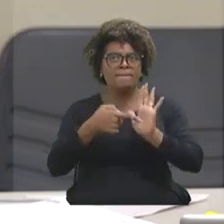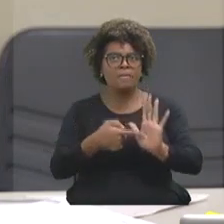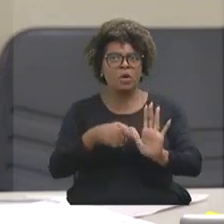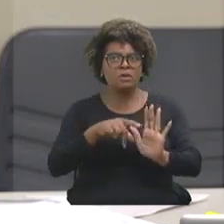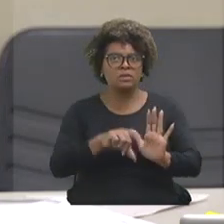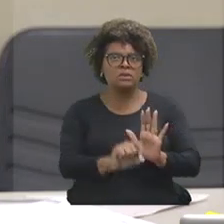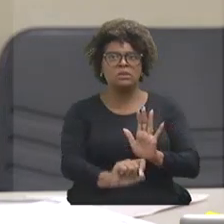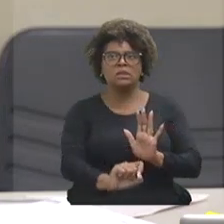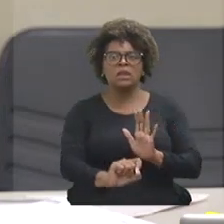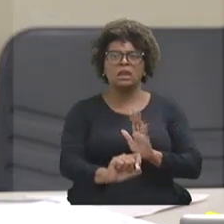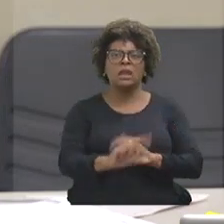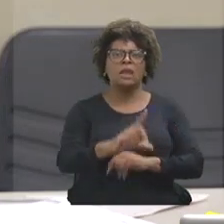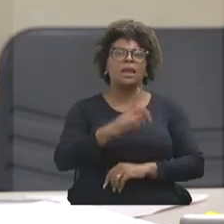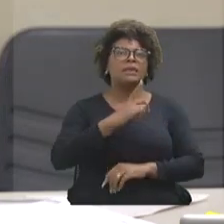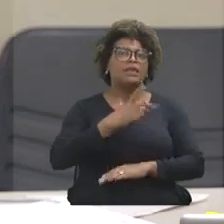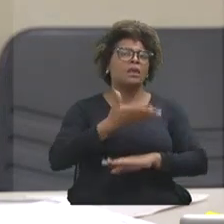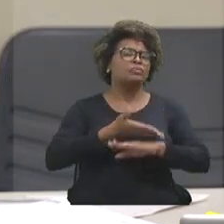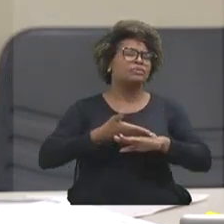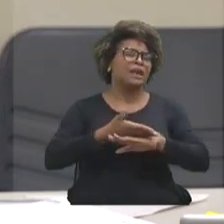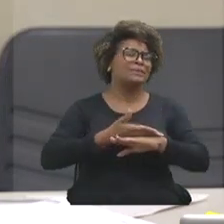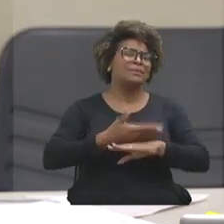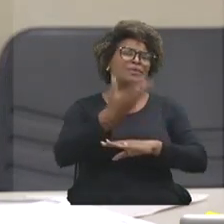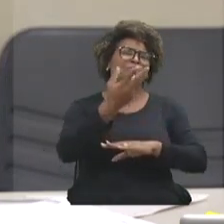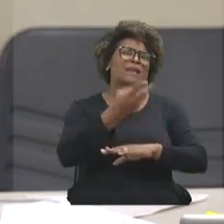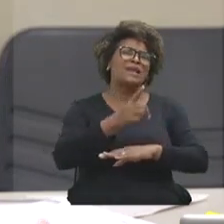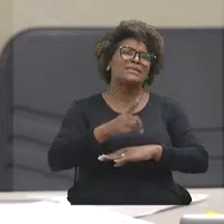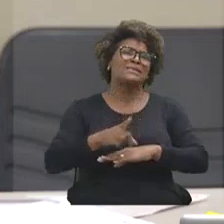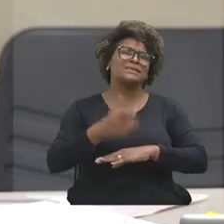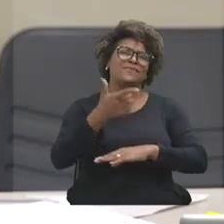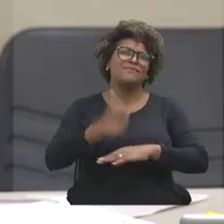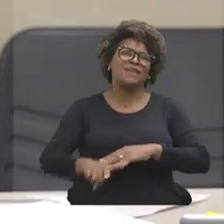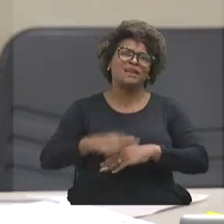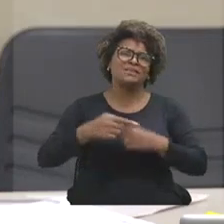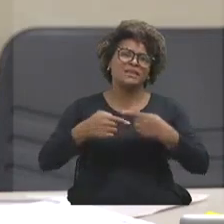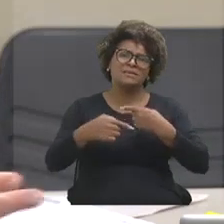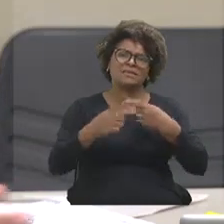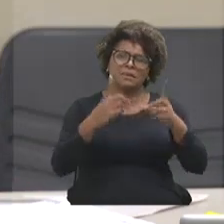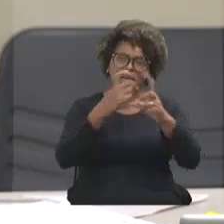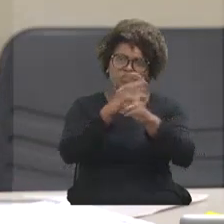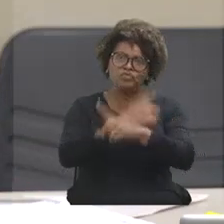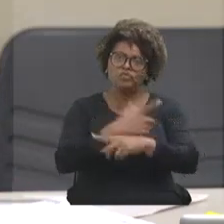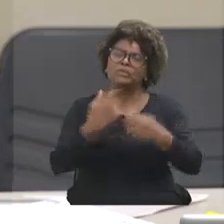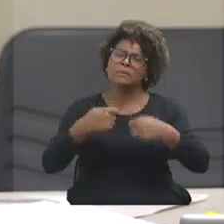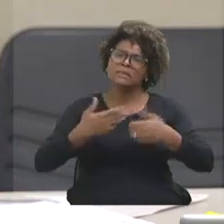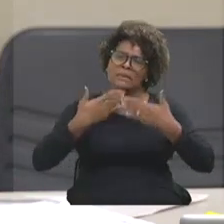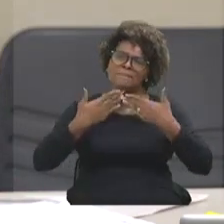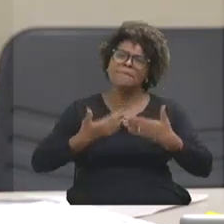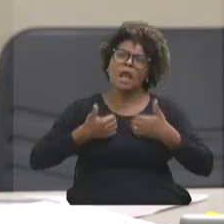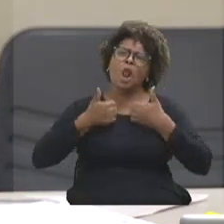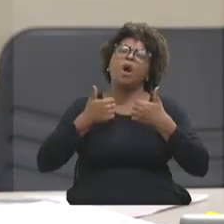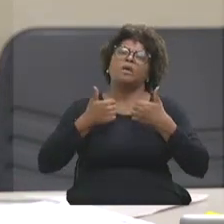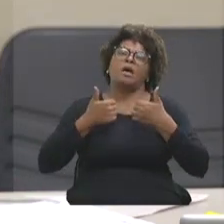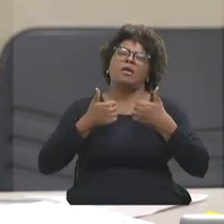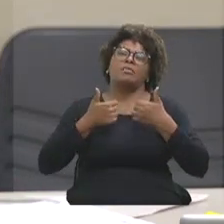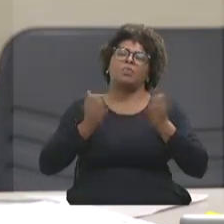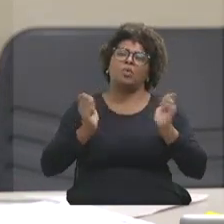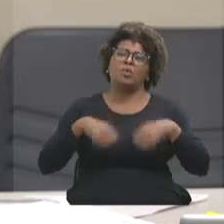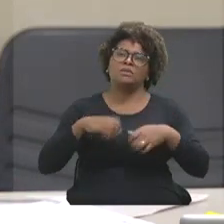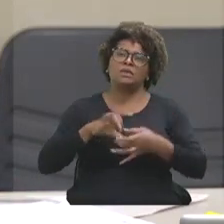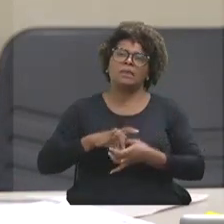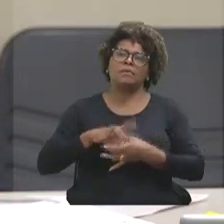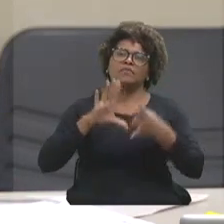que é três vezes por semana muito difícil nós temos que amenizar e conseguimos aprovação na